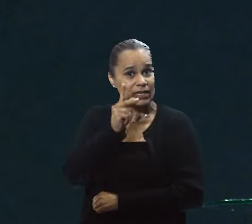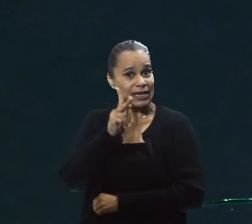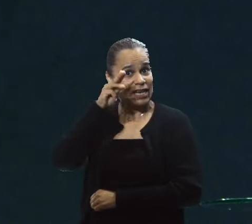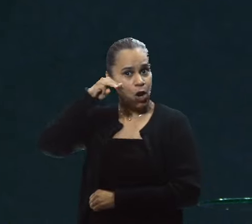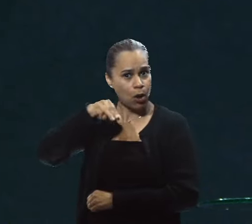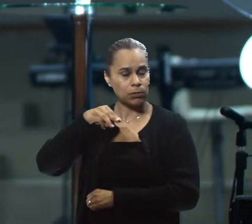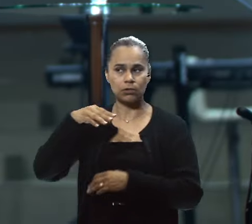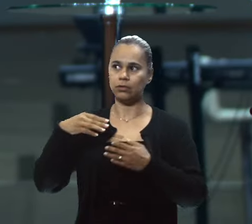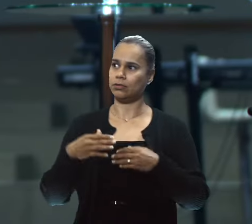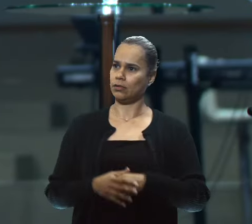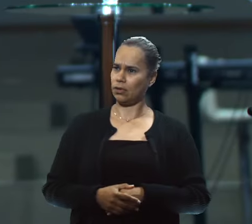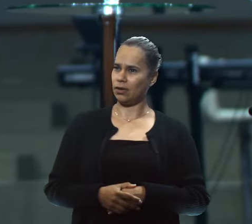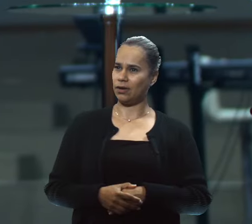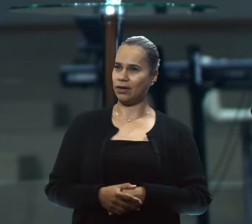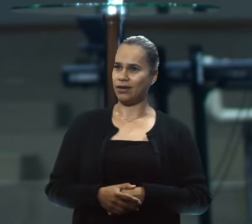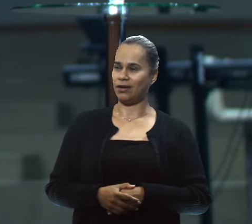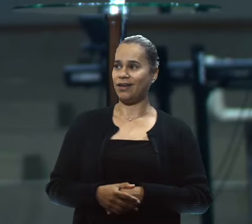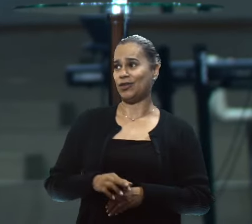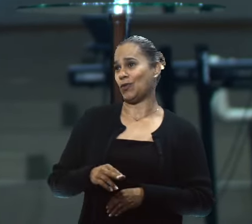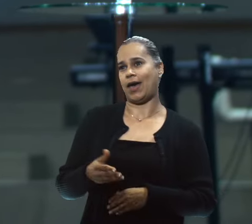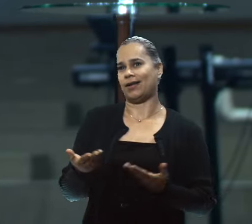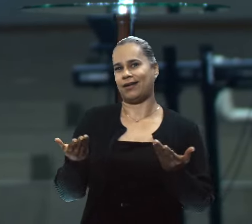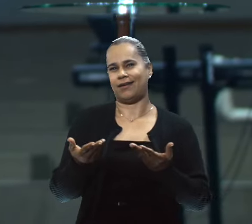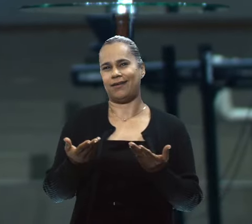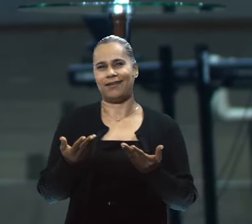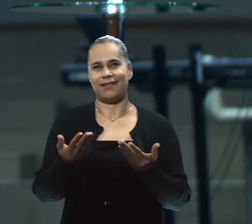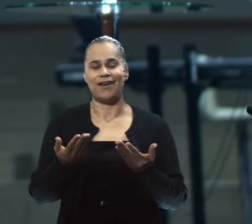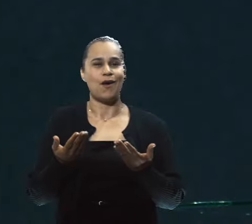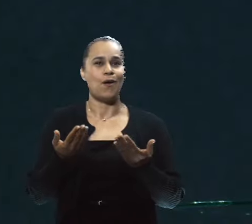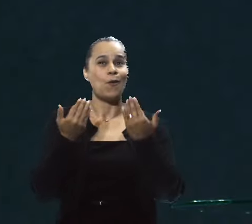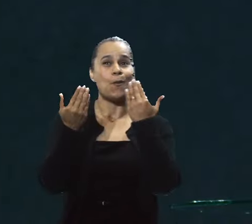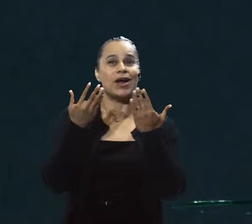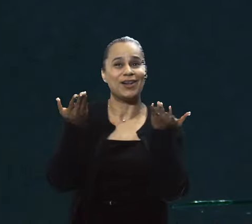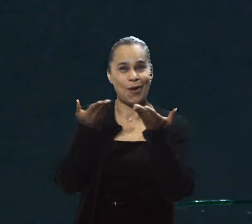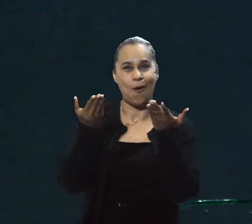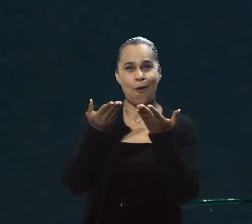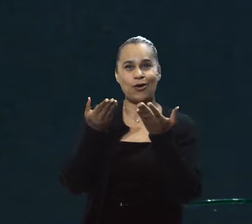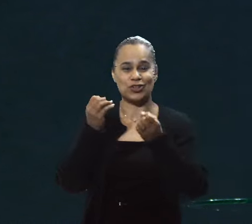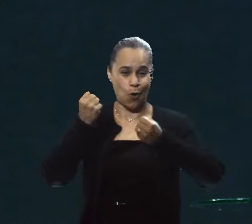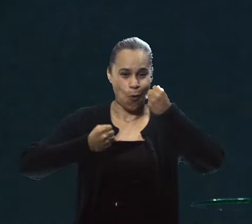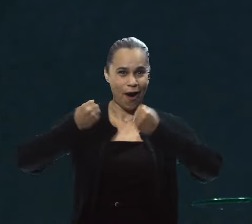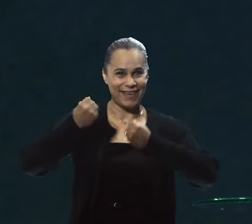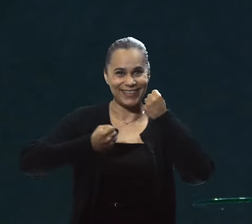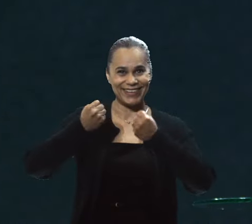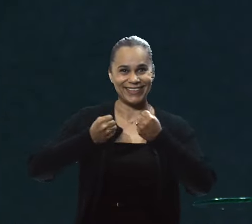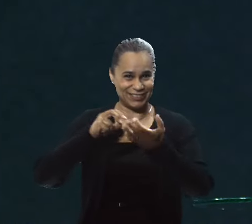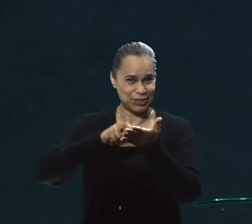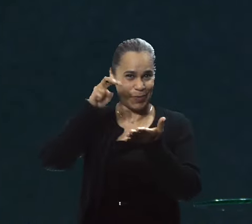era que nem alguns correram aqui hoje, não. Era subida, uma montanha.